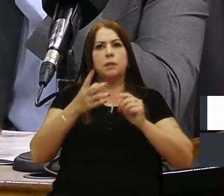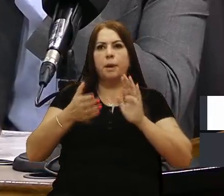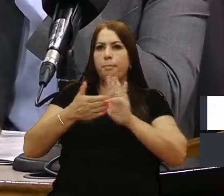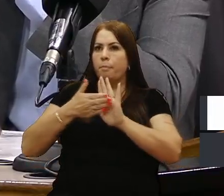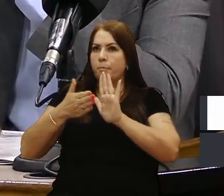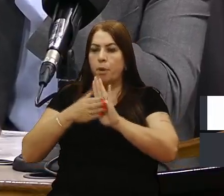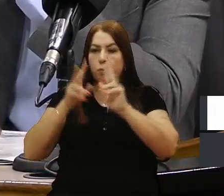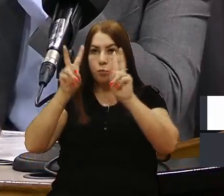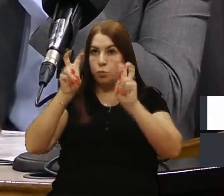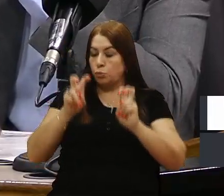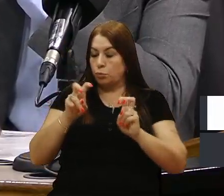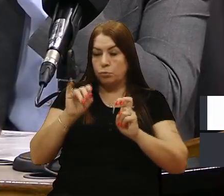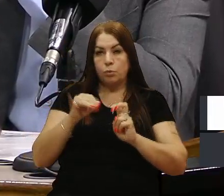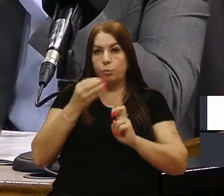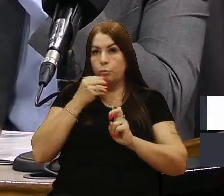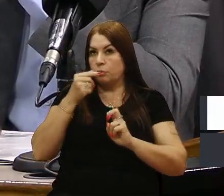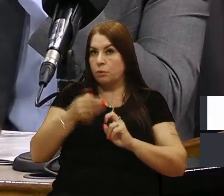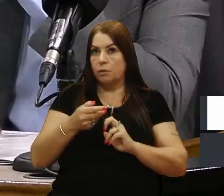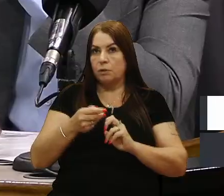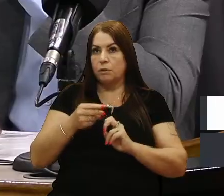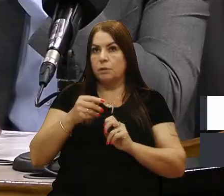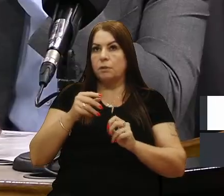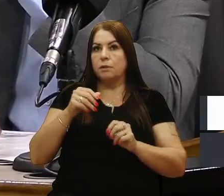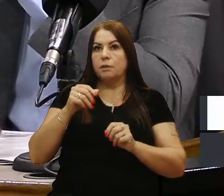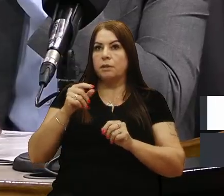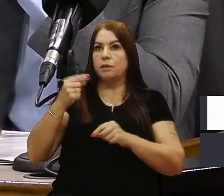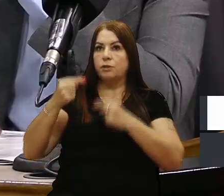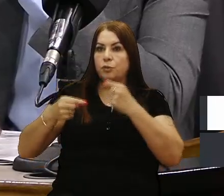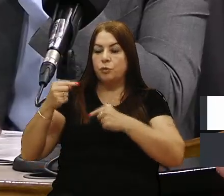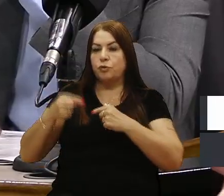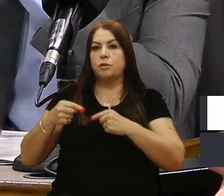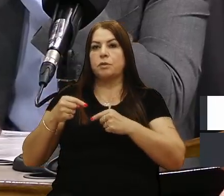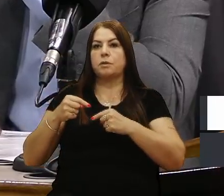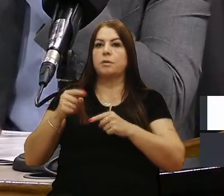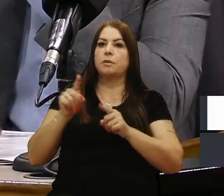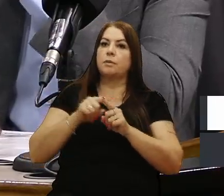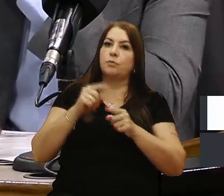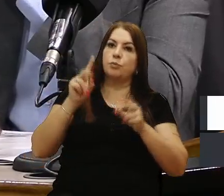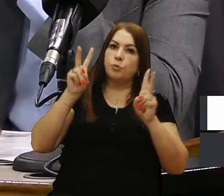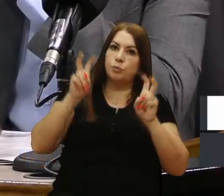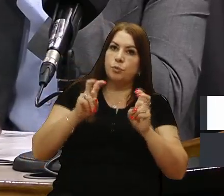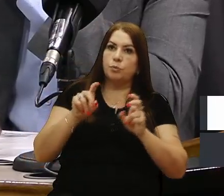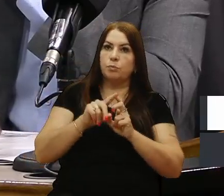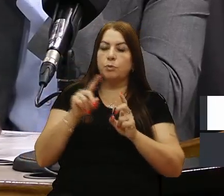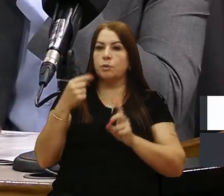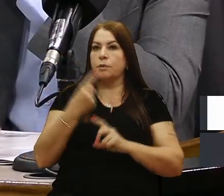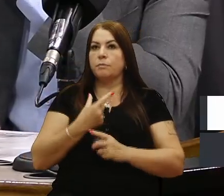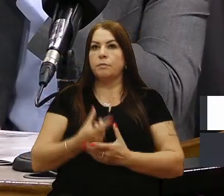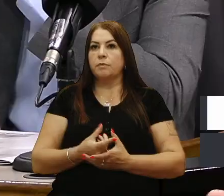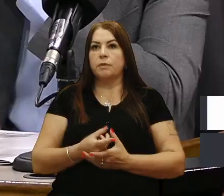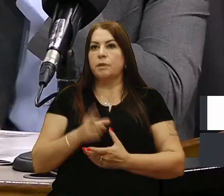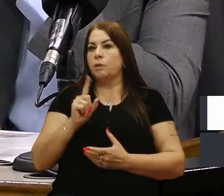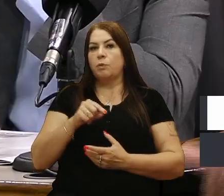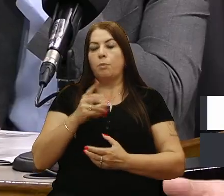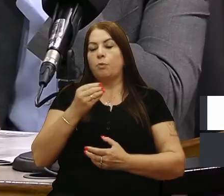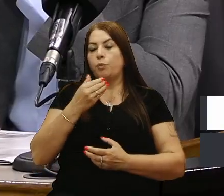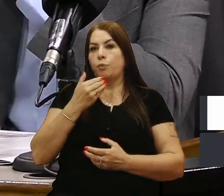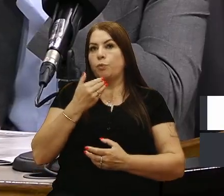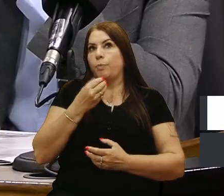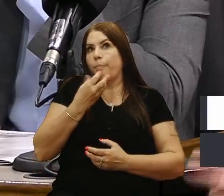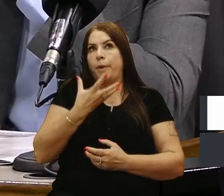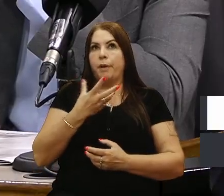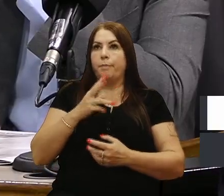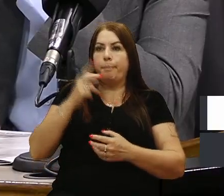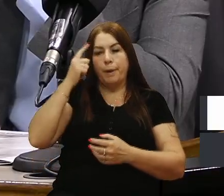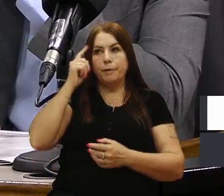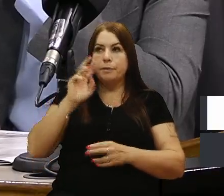seus assuntos, que isso aqui é uma oportunidade da gente apreciar os assuntos, debater os assuntos, mesmo aqueles que a gente não é muito favorável, pensa o